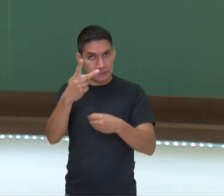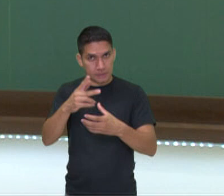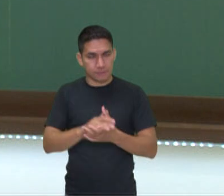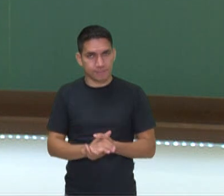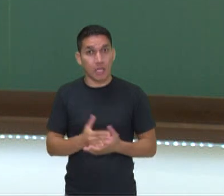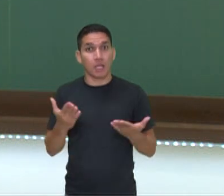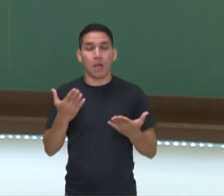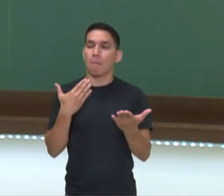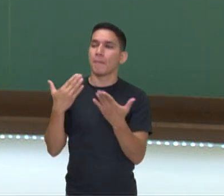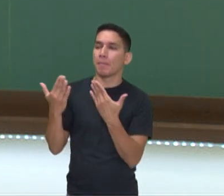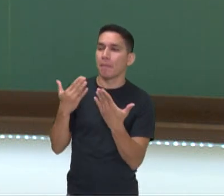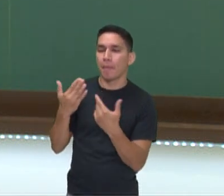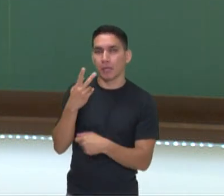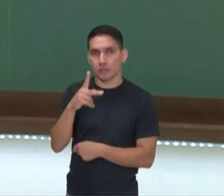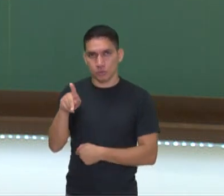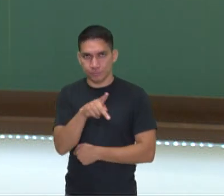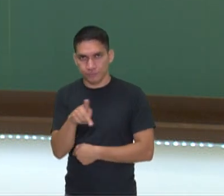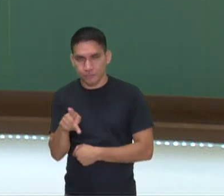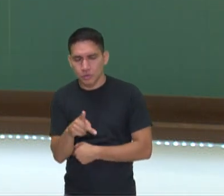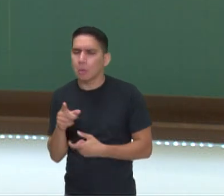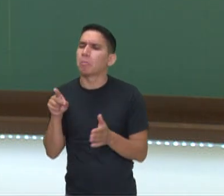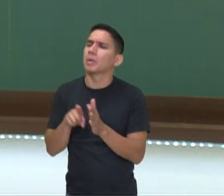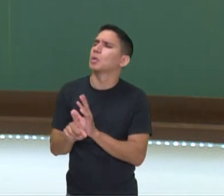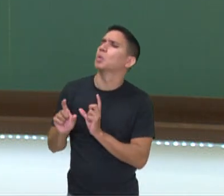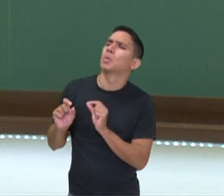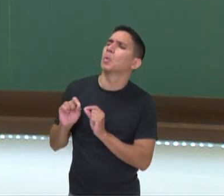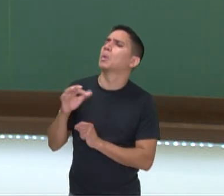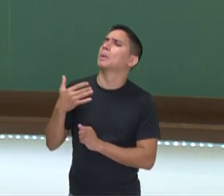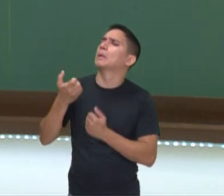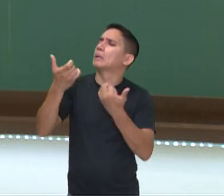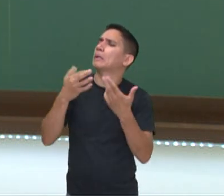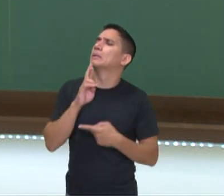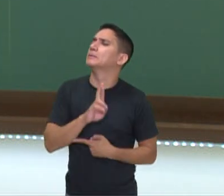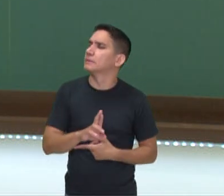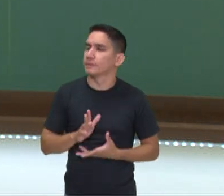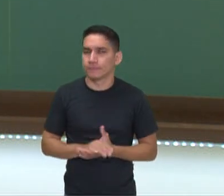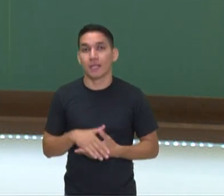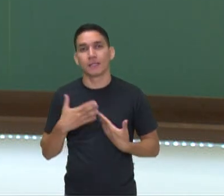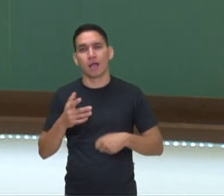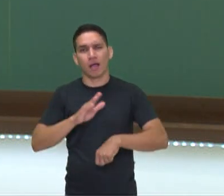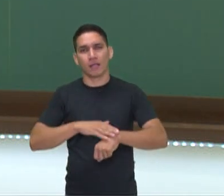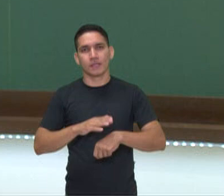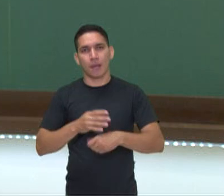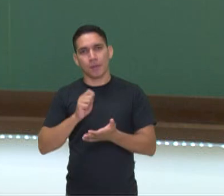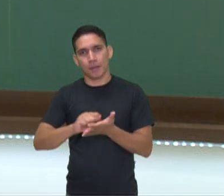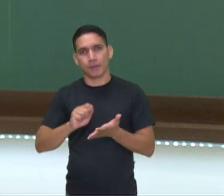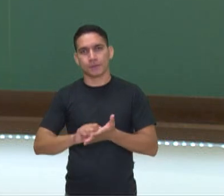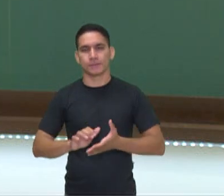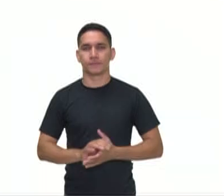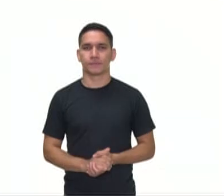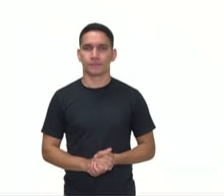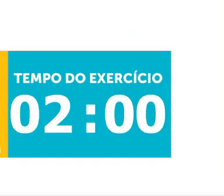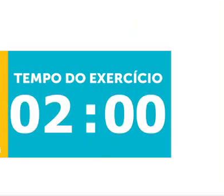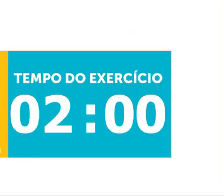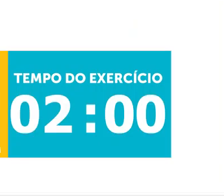com o seu professor ou sua professora a sua possível resposta. Então o tempo está na tela, anota no seu caderno.